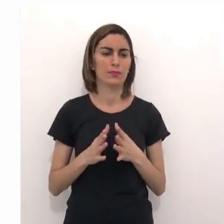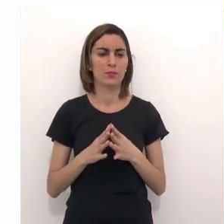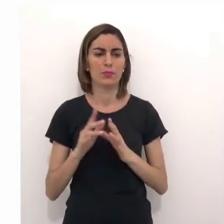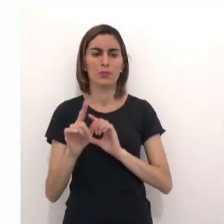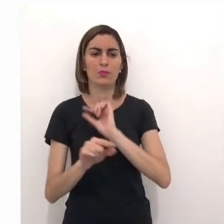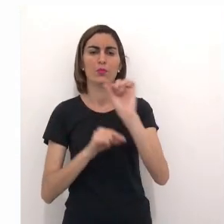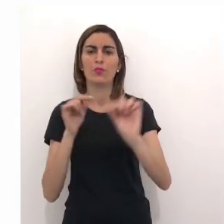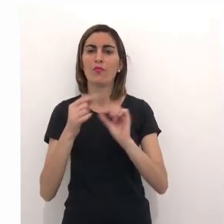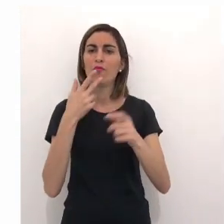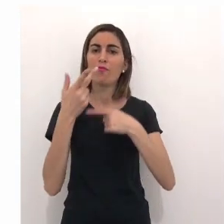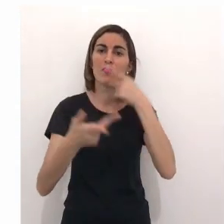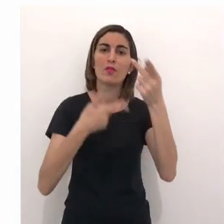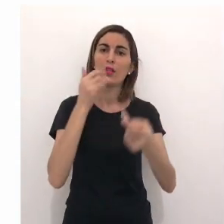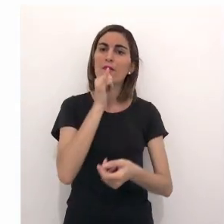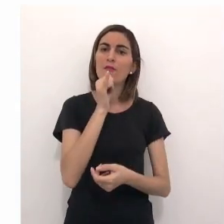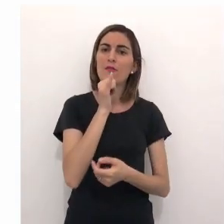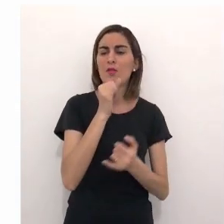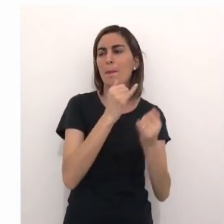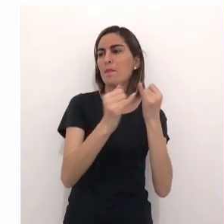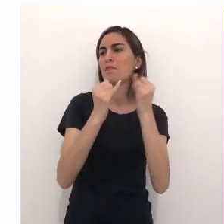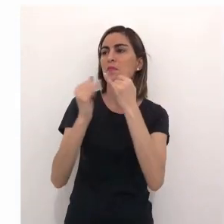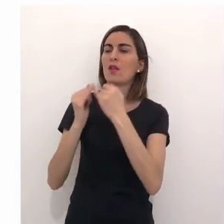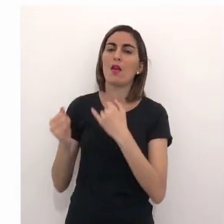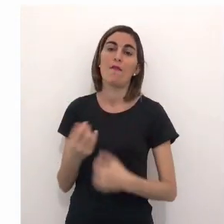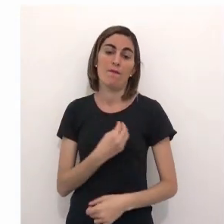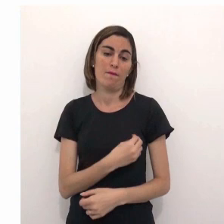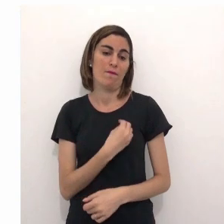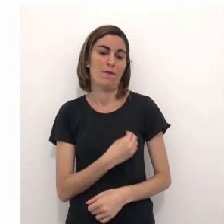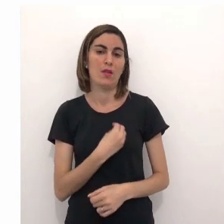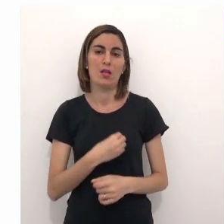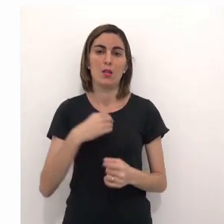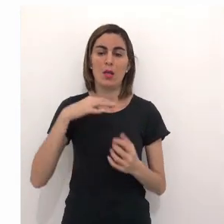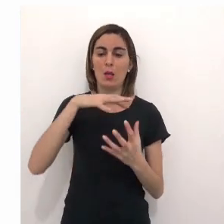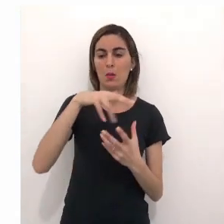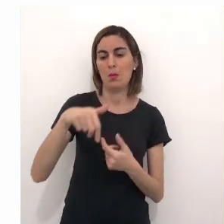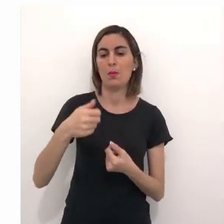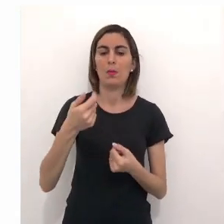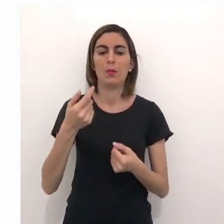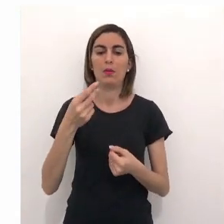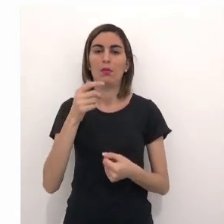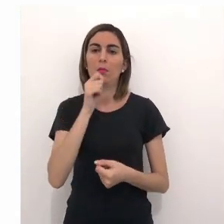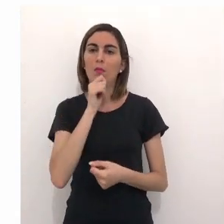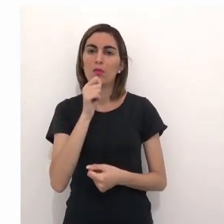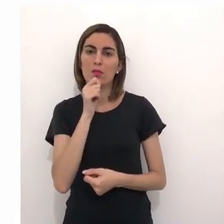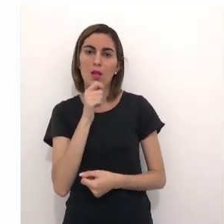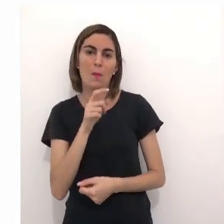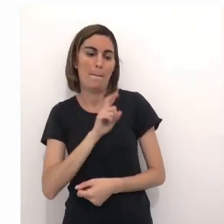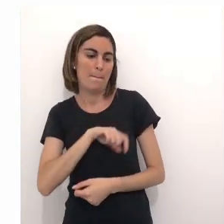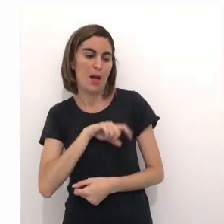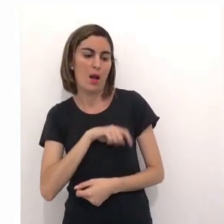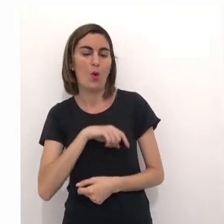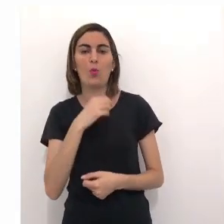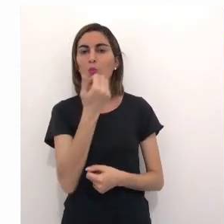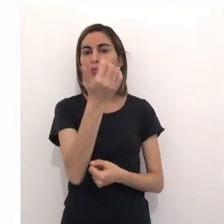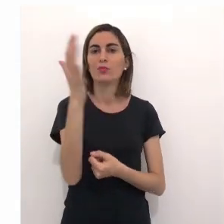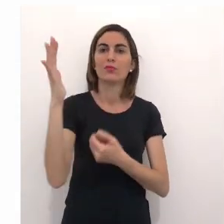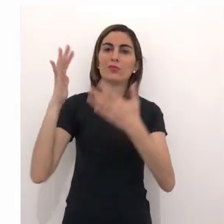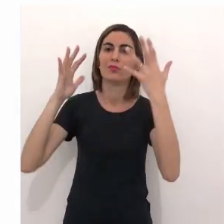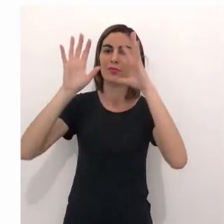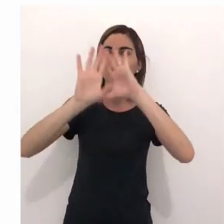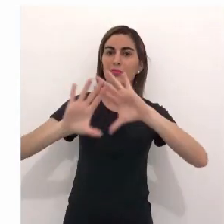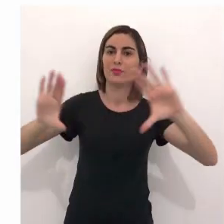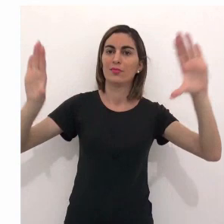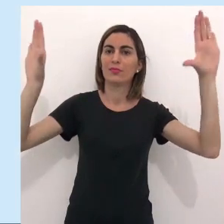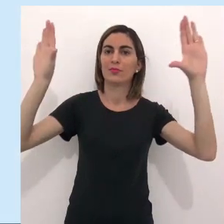dizendo, por exemplo, a semelhança à vida entre a terra sem mal e o paraíso celestial cristão.